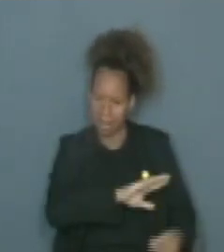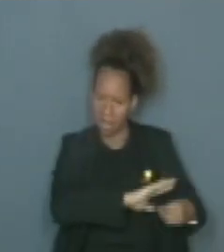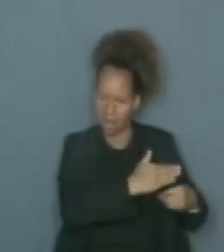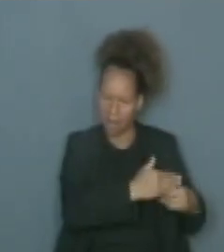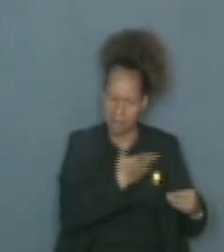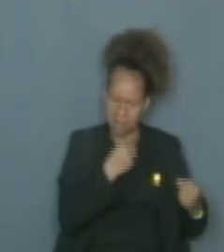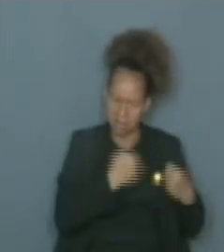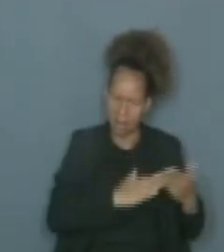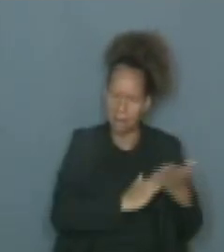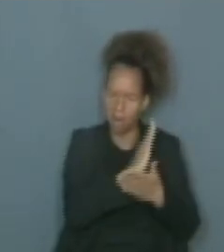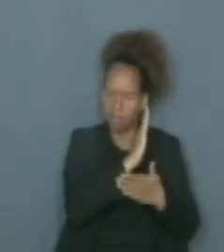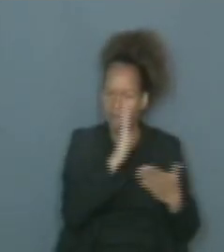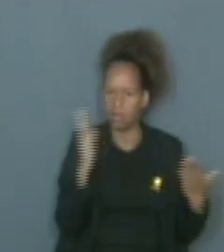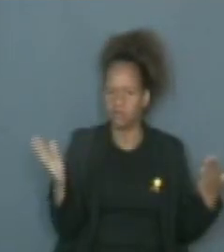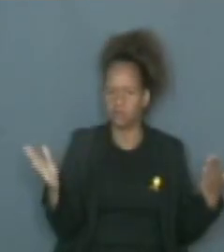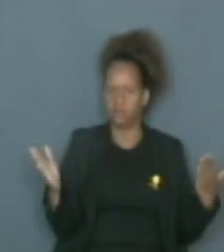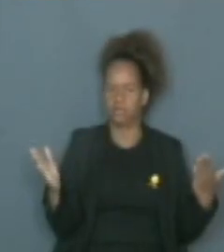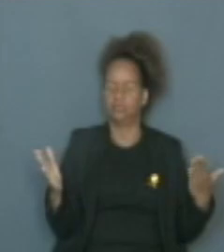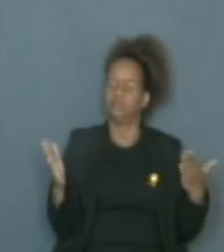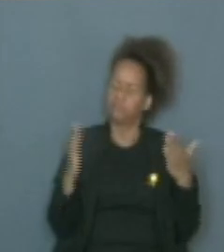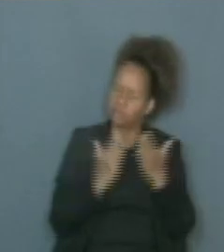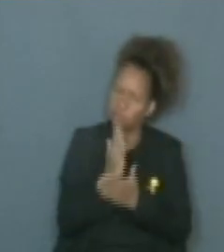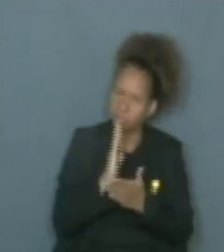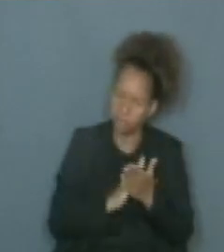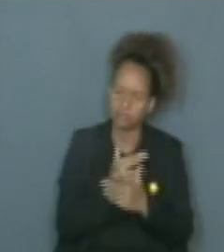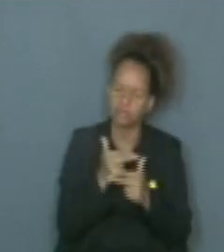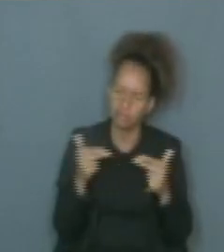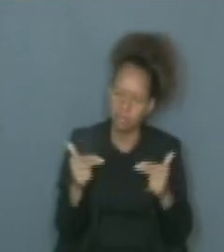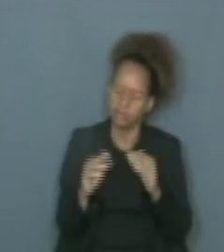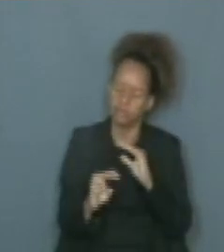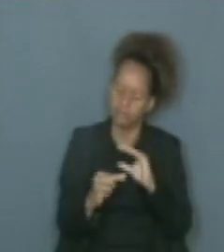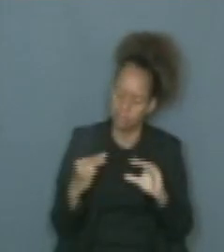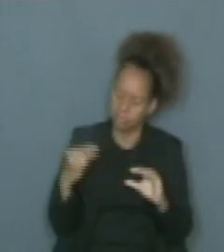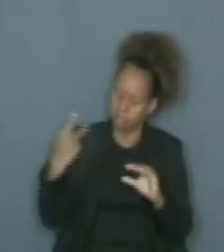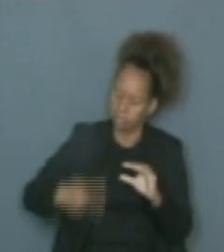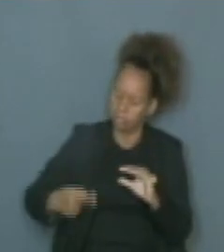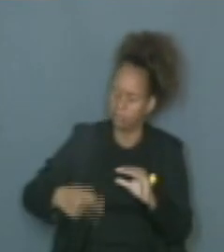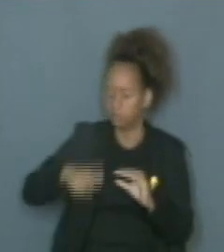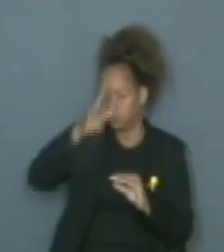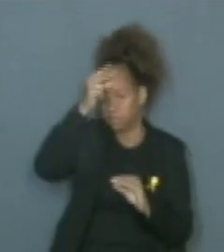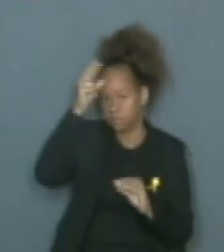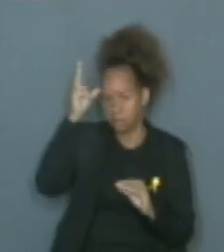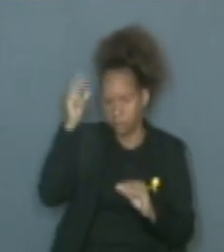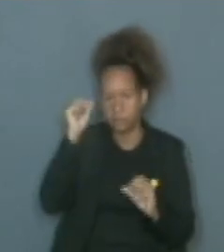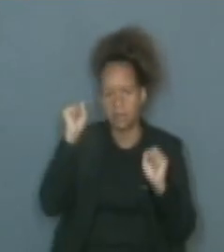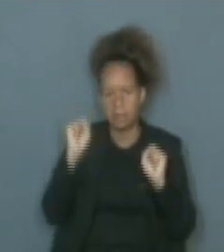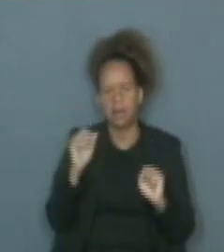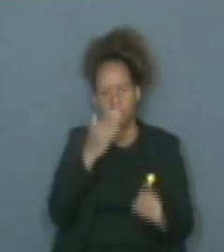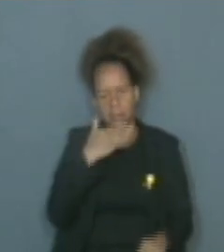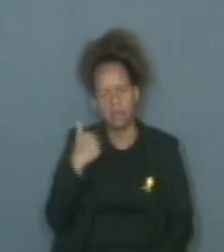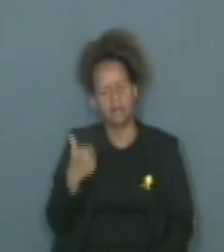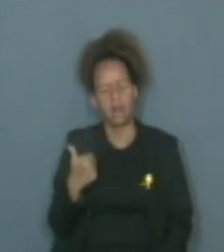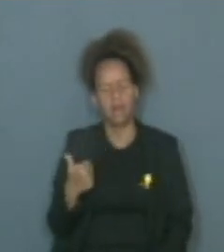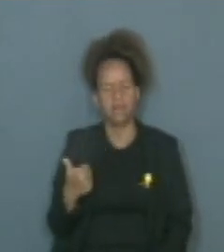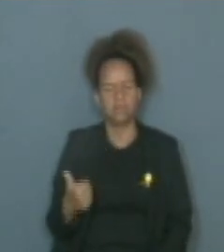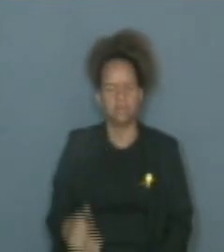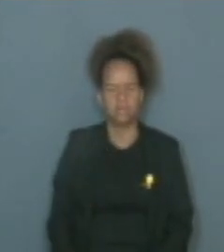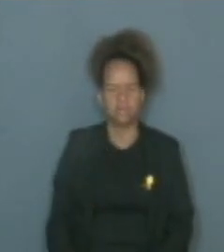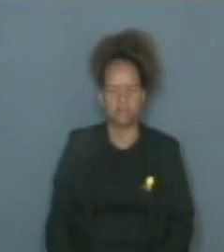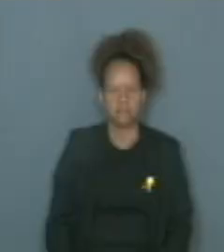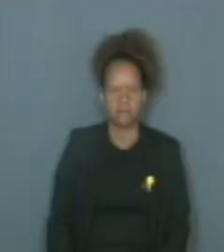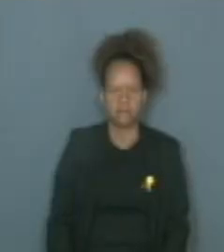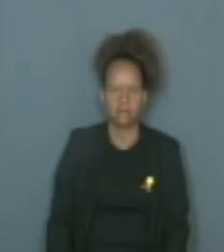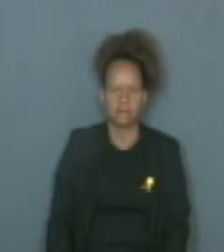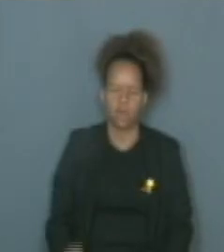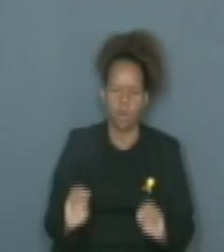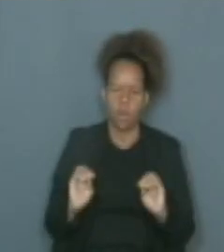tem que ser aprovado. E algumas coisas que são enviadas pelo prefeito podem ser melhorados.